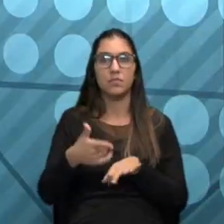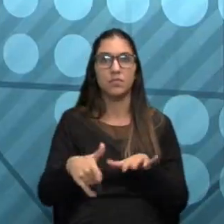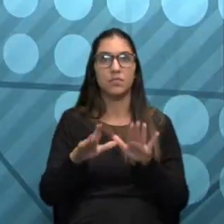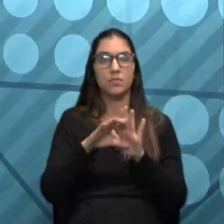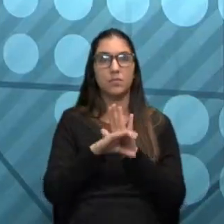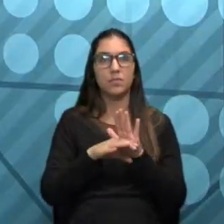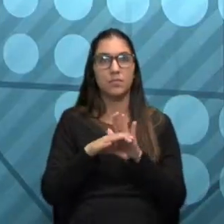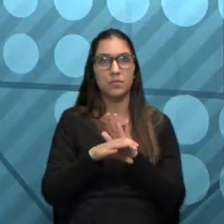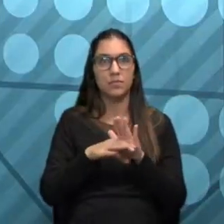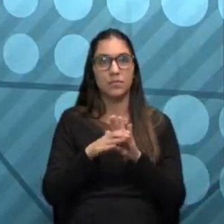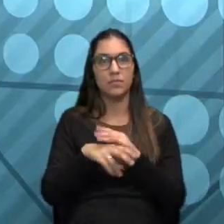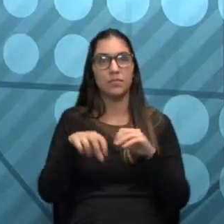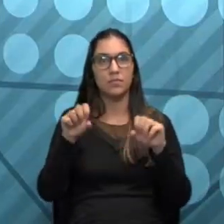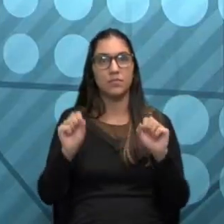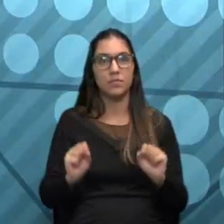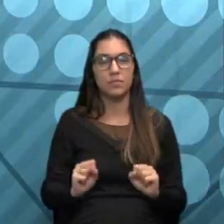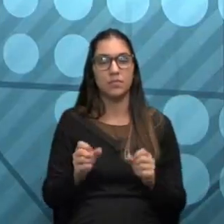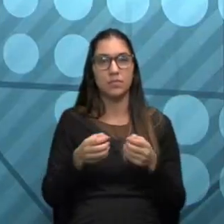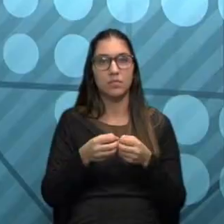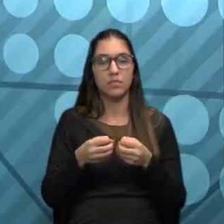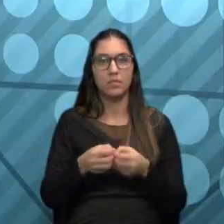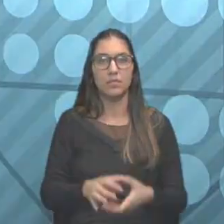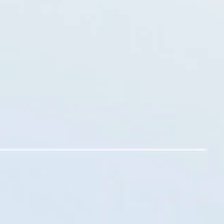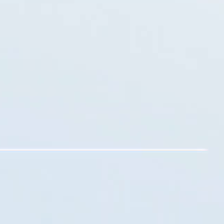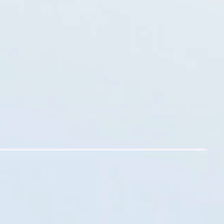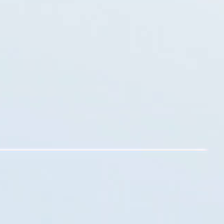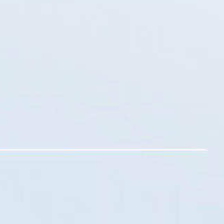conceito dos sistemas celulares.